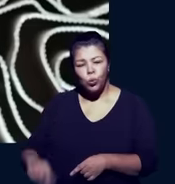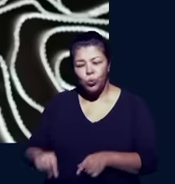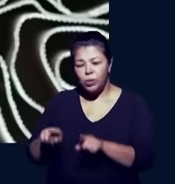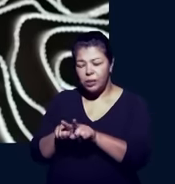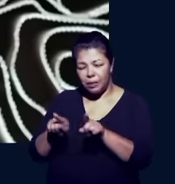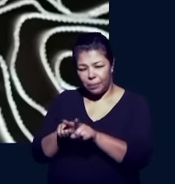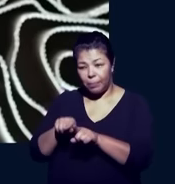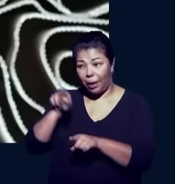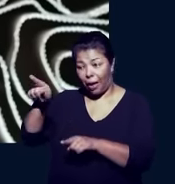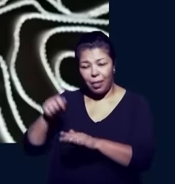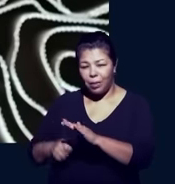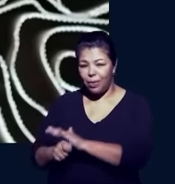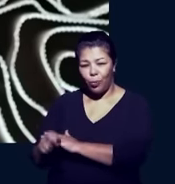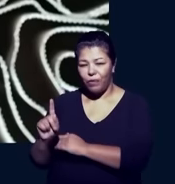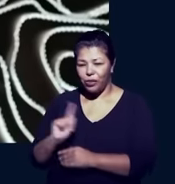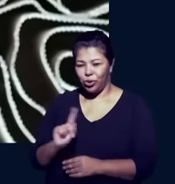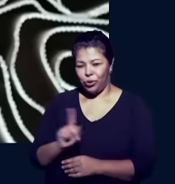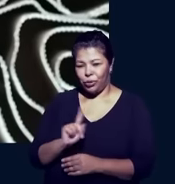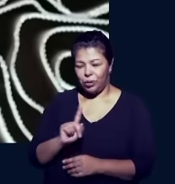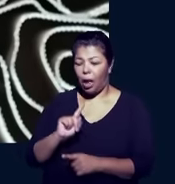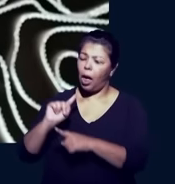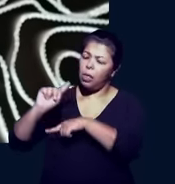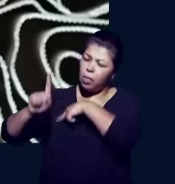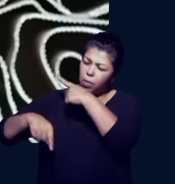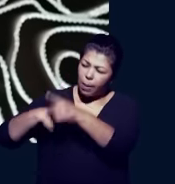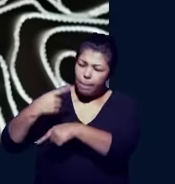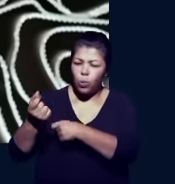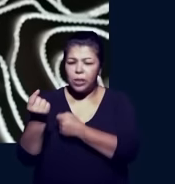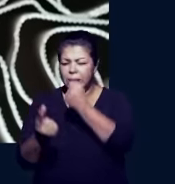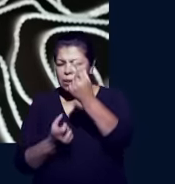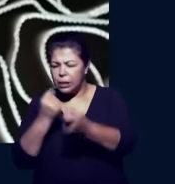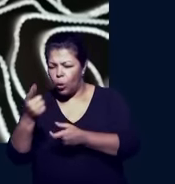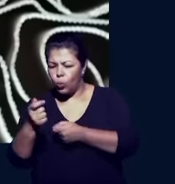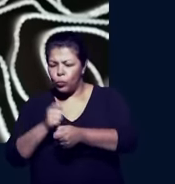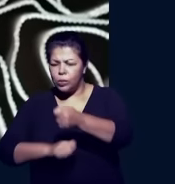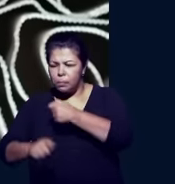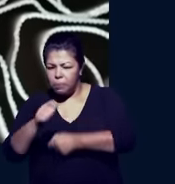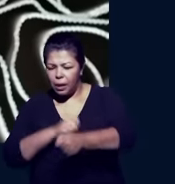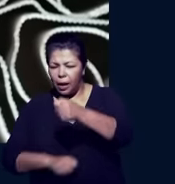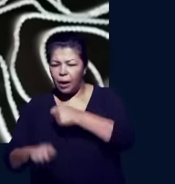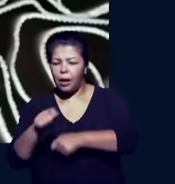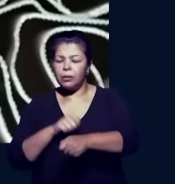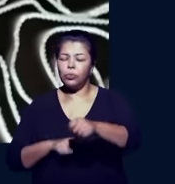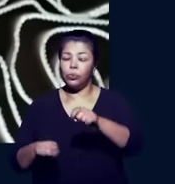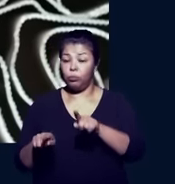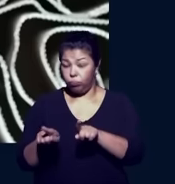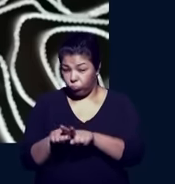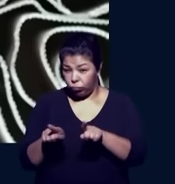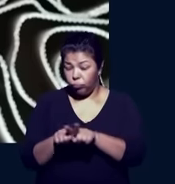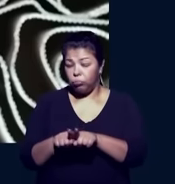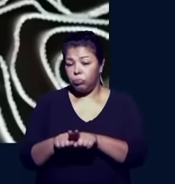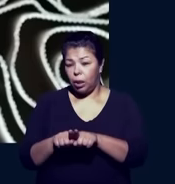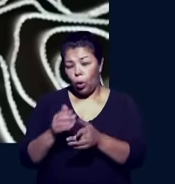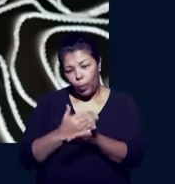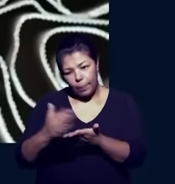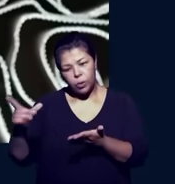investível né Depois alguns mercados emergentes eh eh viraram mercados de Fronteira como Turquia ou